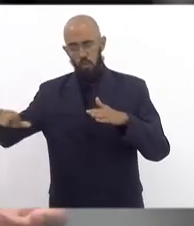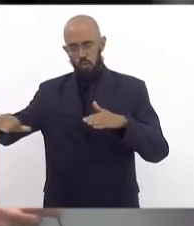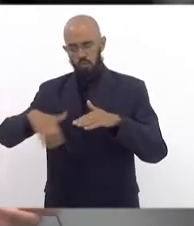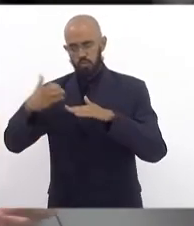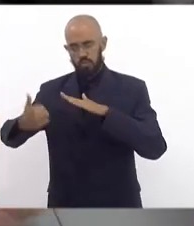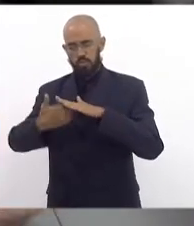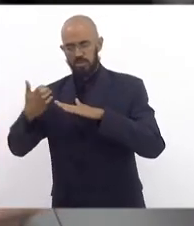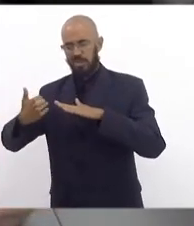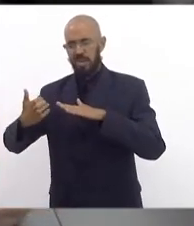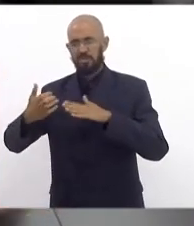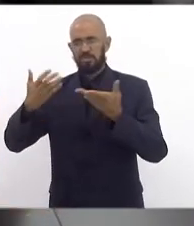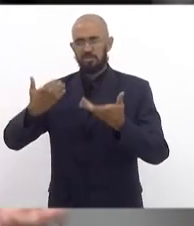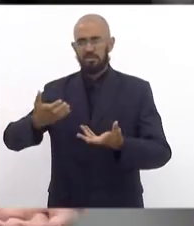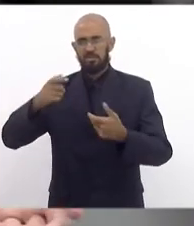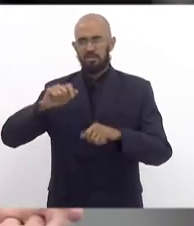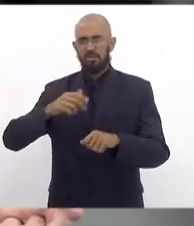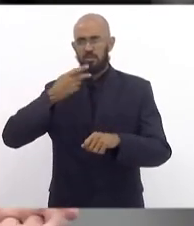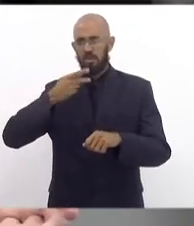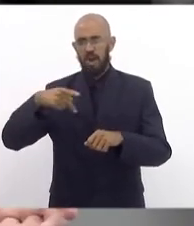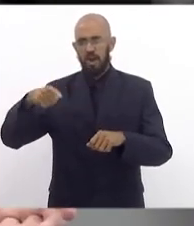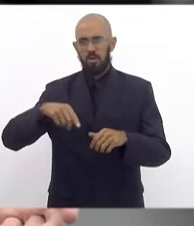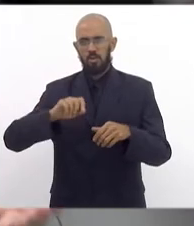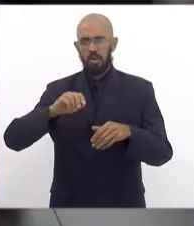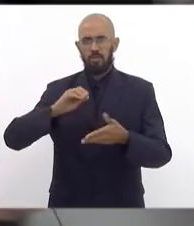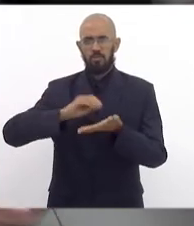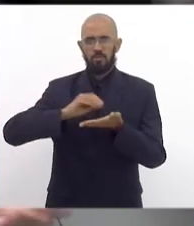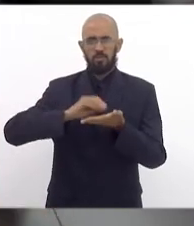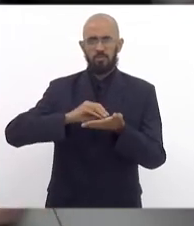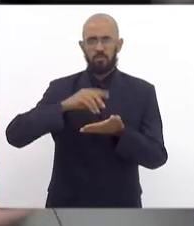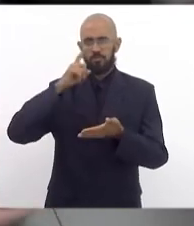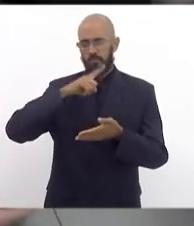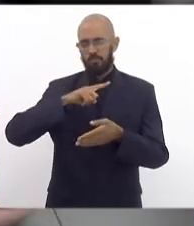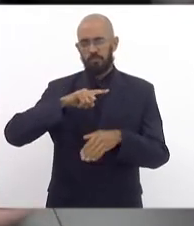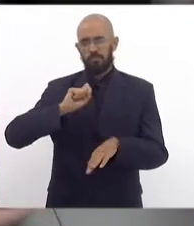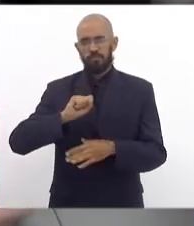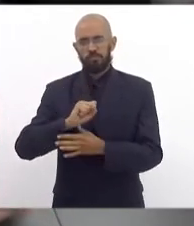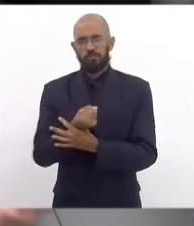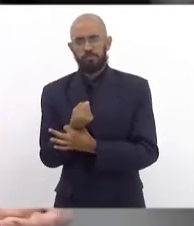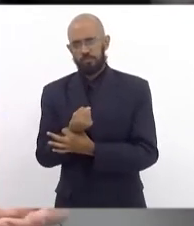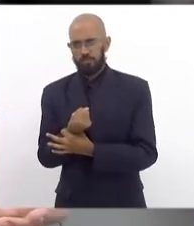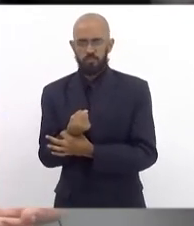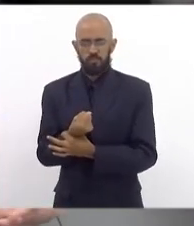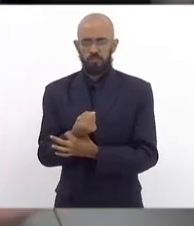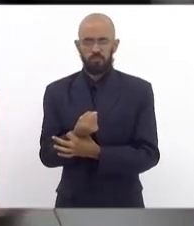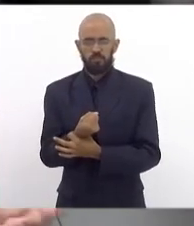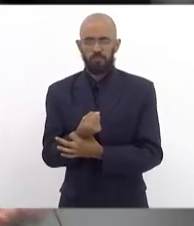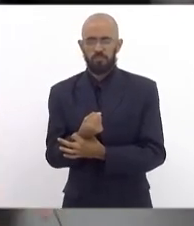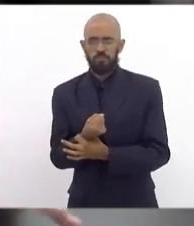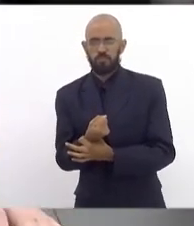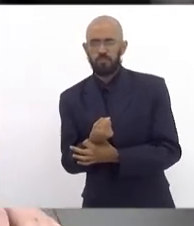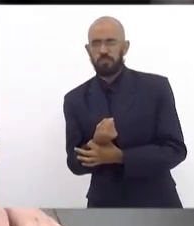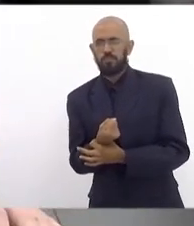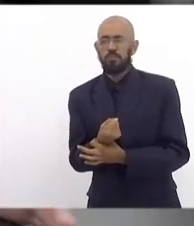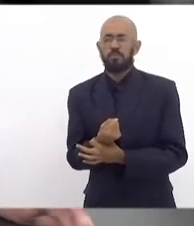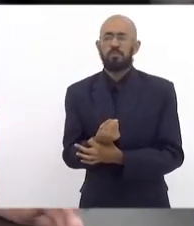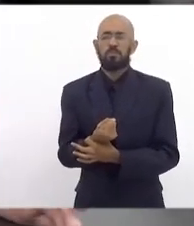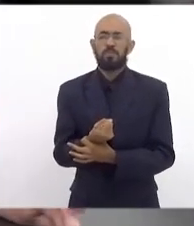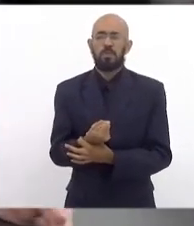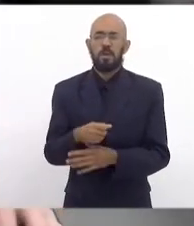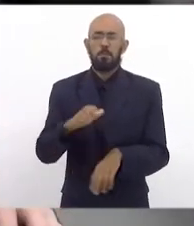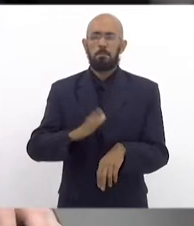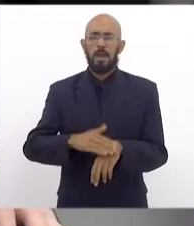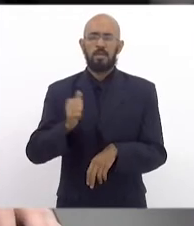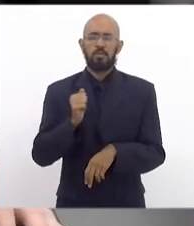que que puderam a questão da insegurança na interpretação como mais importante até em algumas situações do que a a